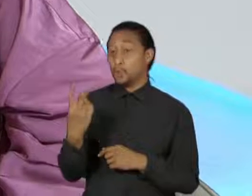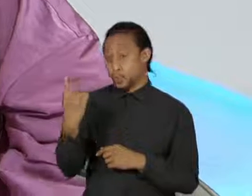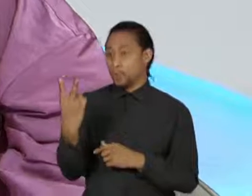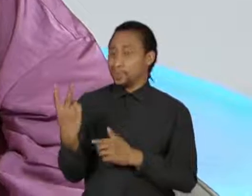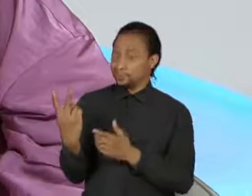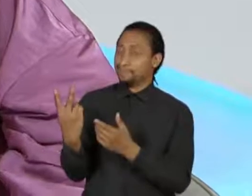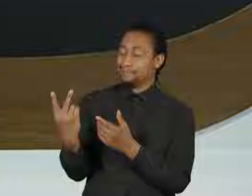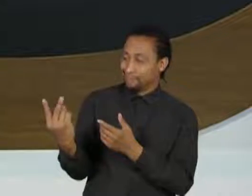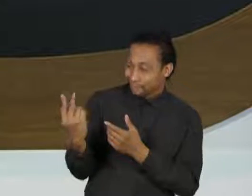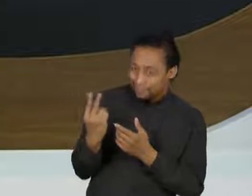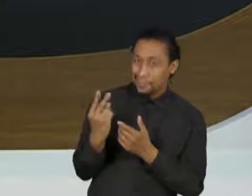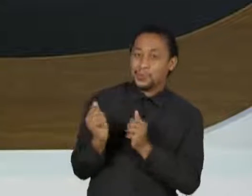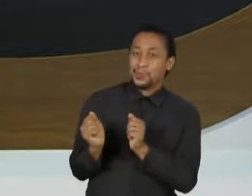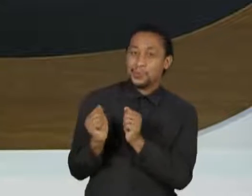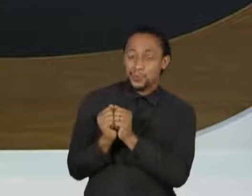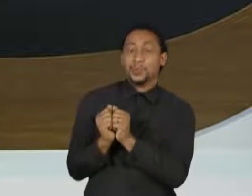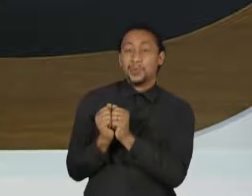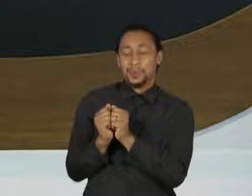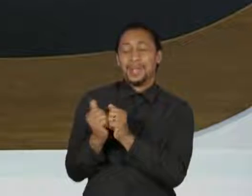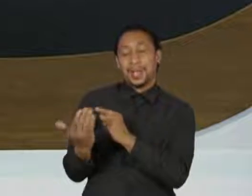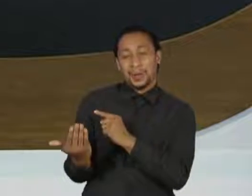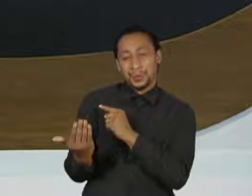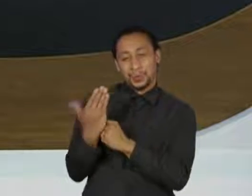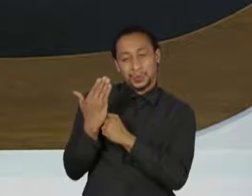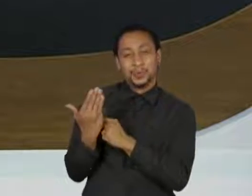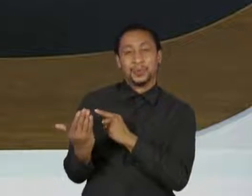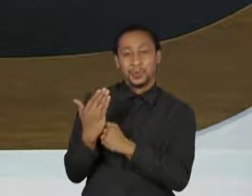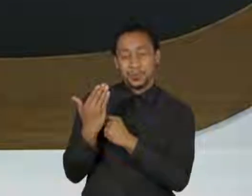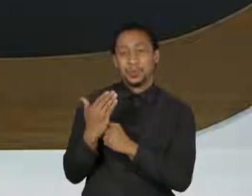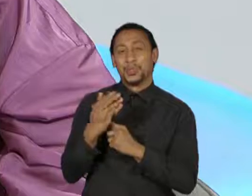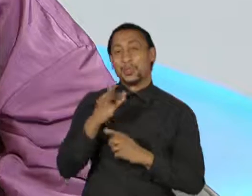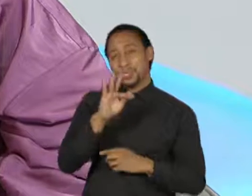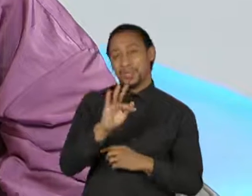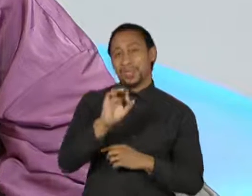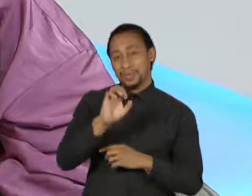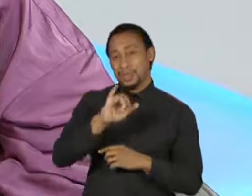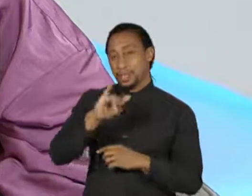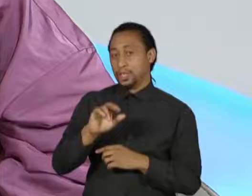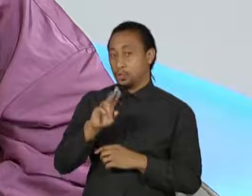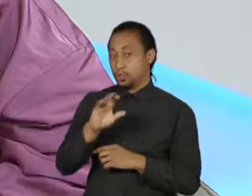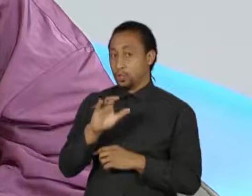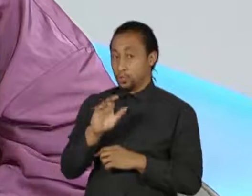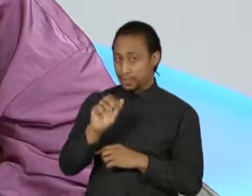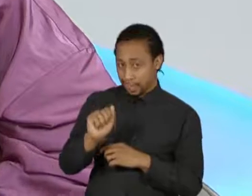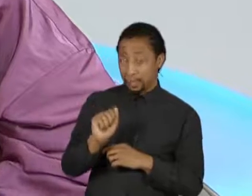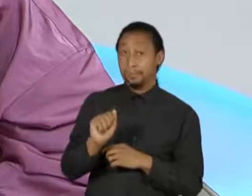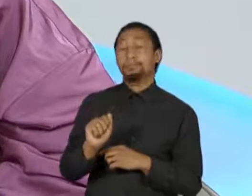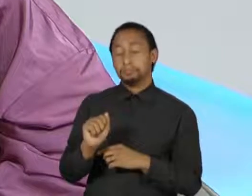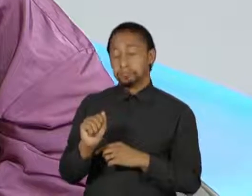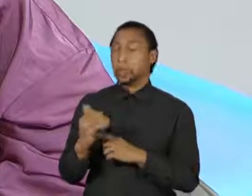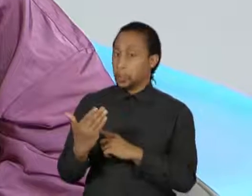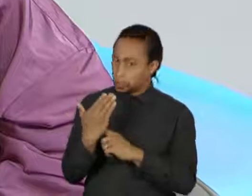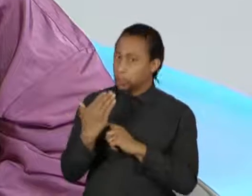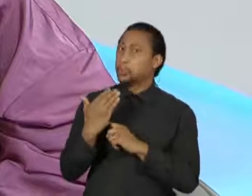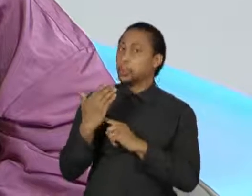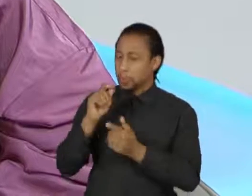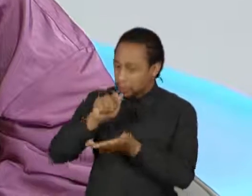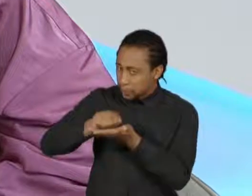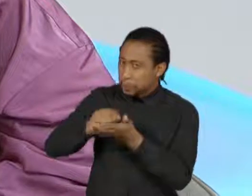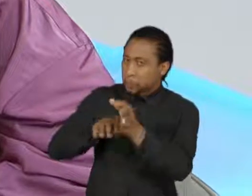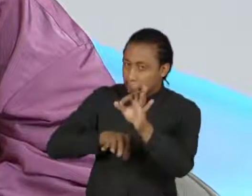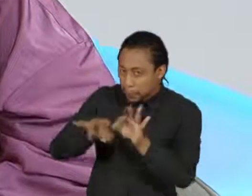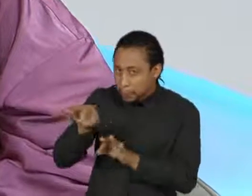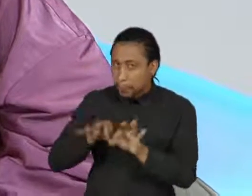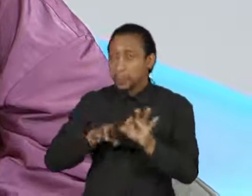muito acolhedores assim nesse processo, tanto por acolherem as coisas que eu estava propondo no disco,